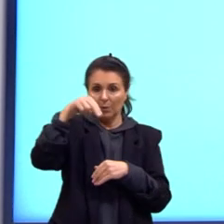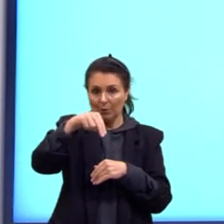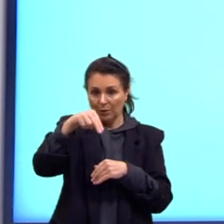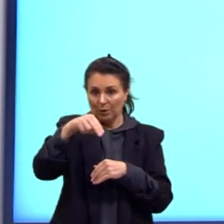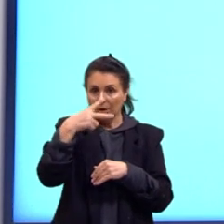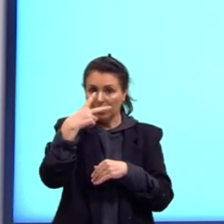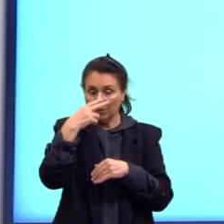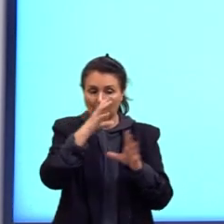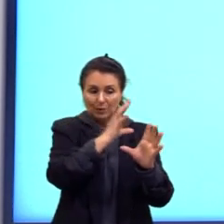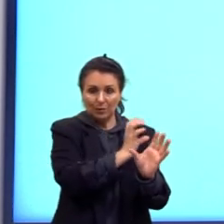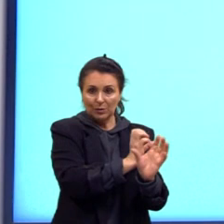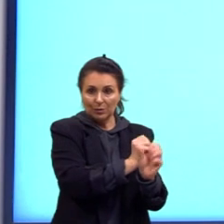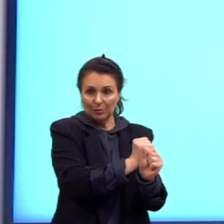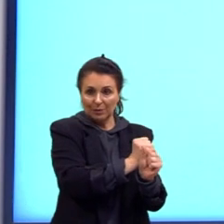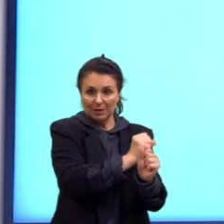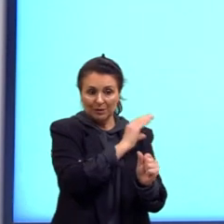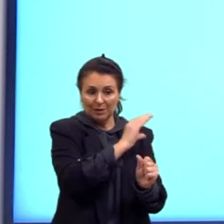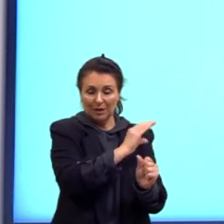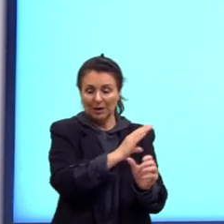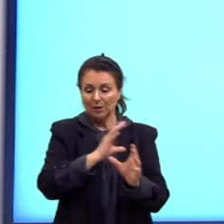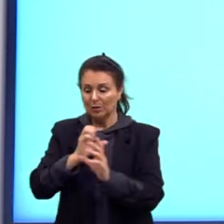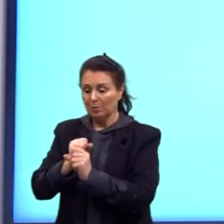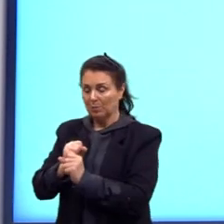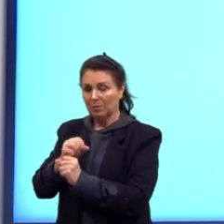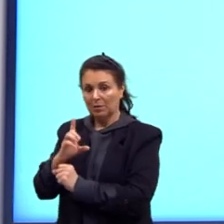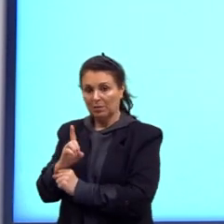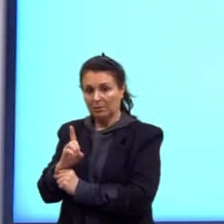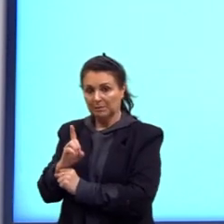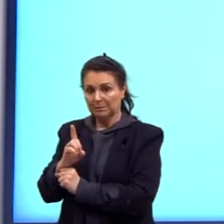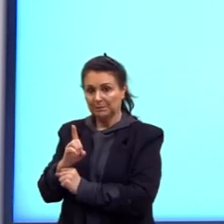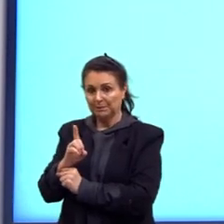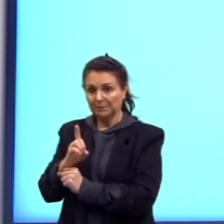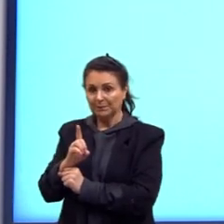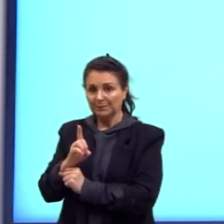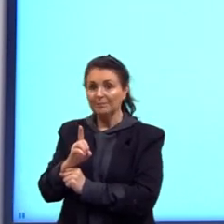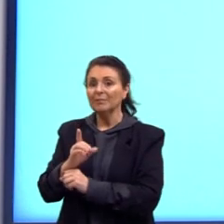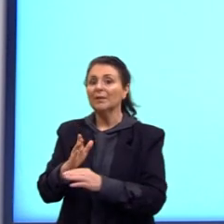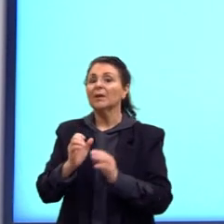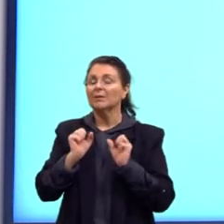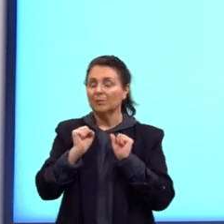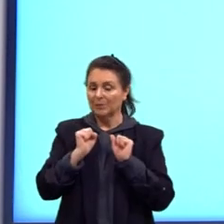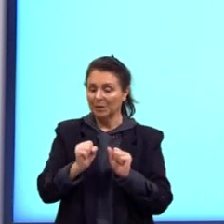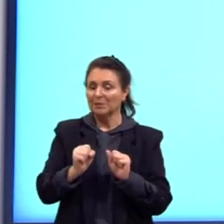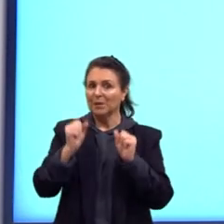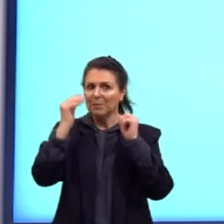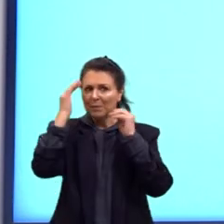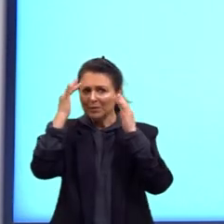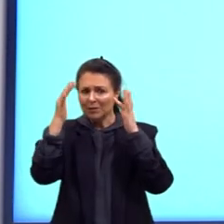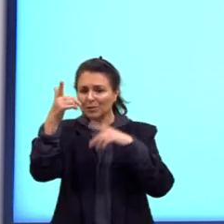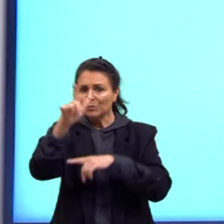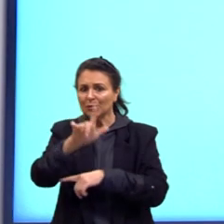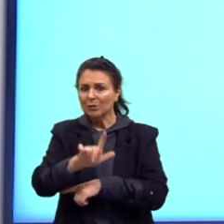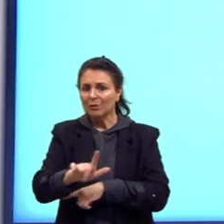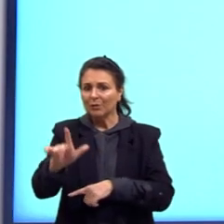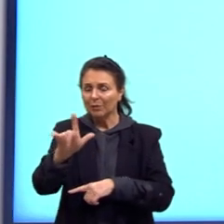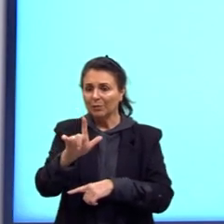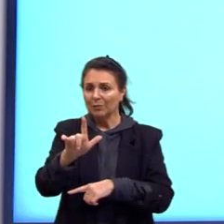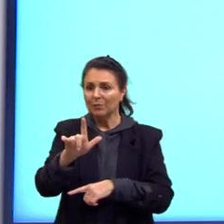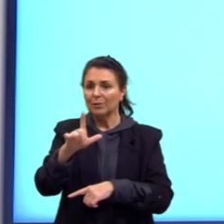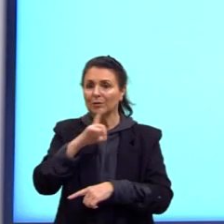é igual a soma do ângulo c com o ângulo de tá então podemos imaginar novamente a